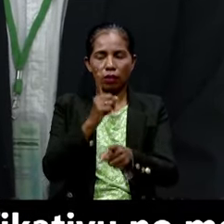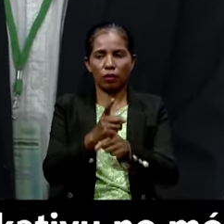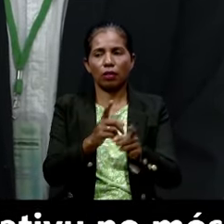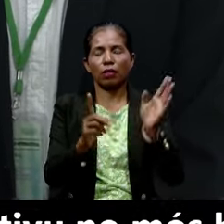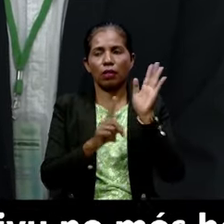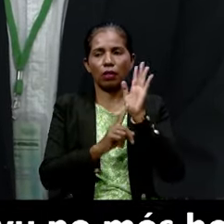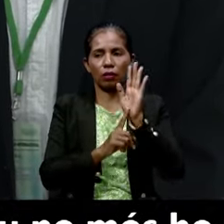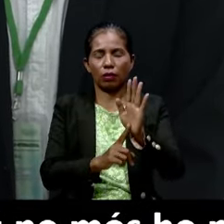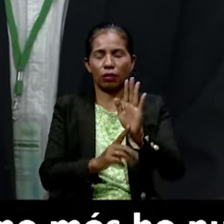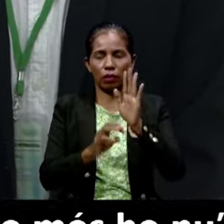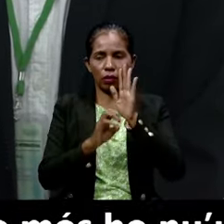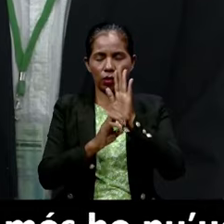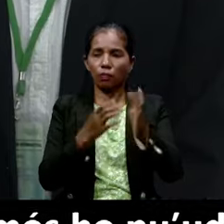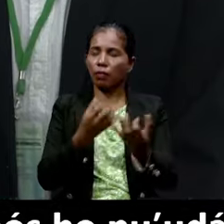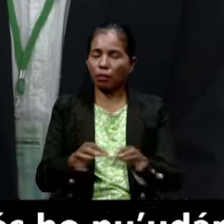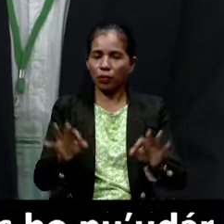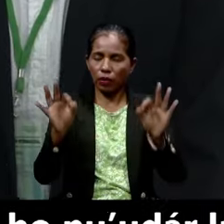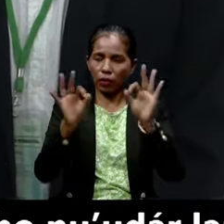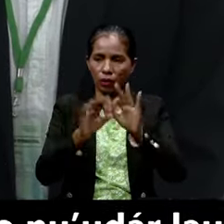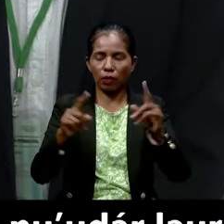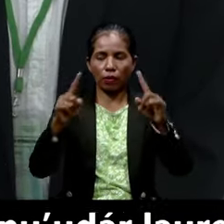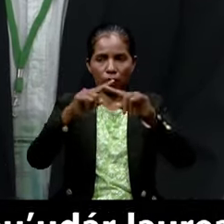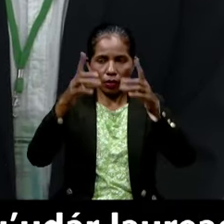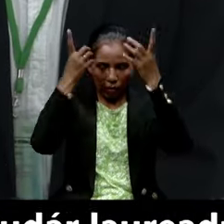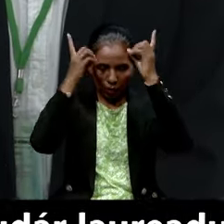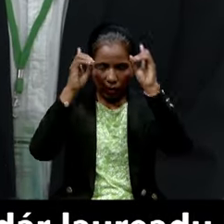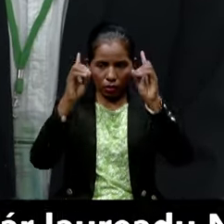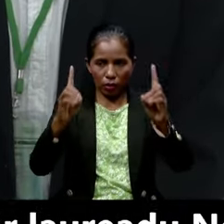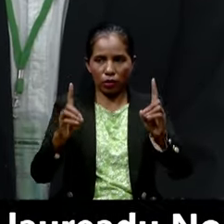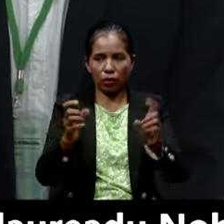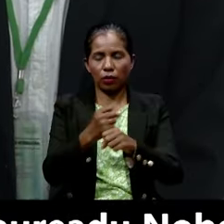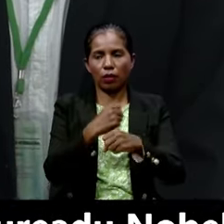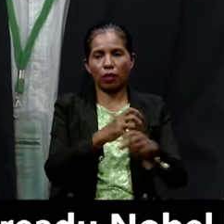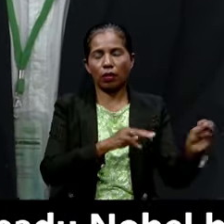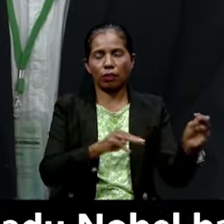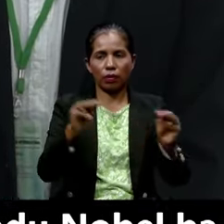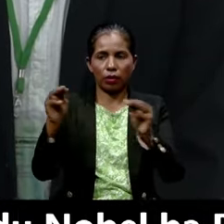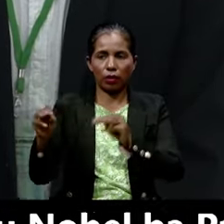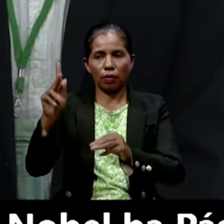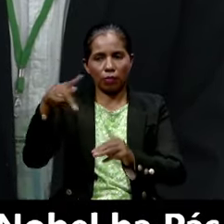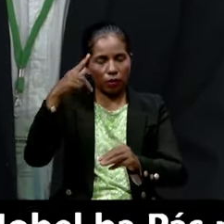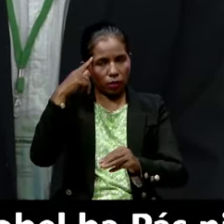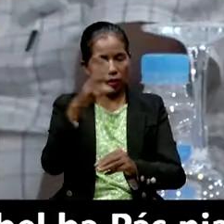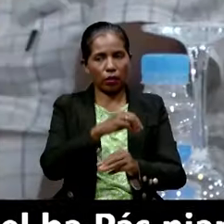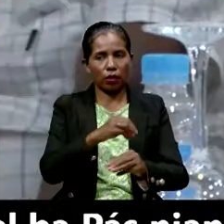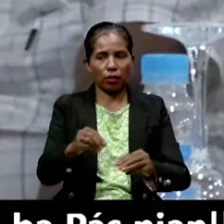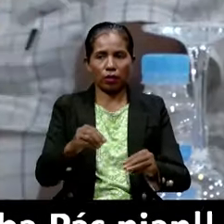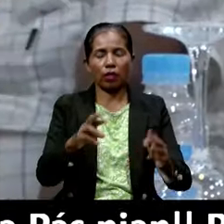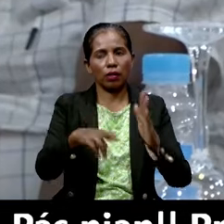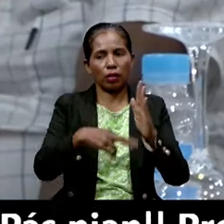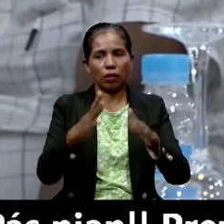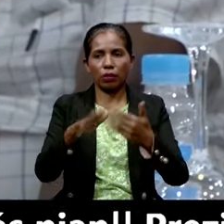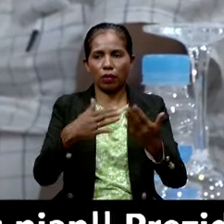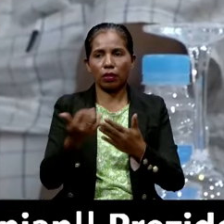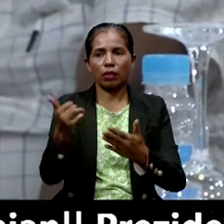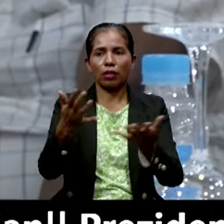hanesan referências importante ba decision makers sira tu bele halu mudanças ba política ga estratégias ka buat rumah nebe